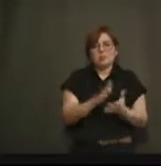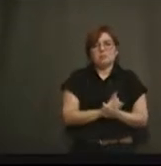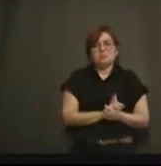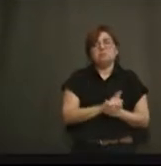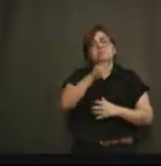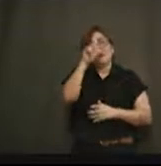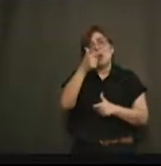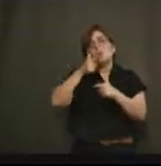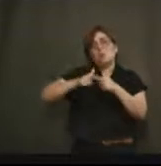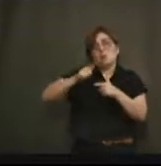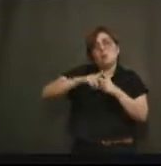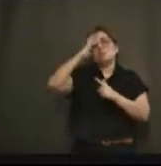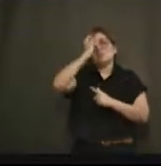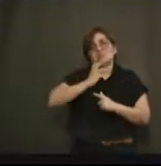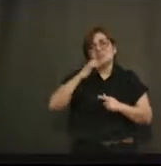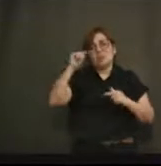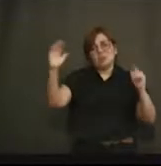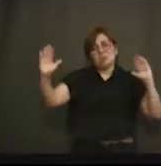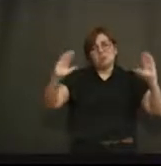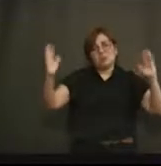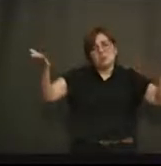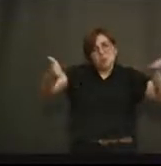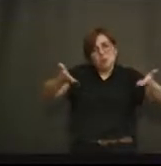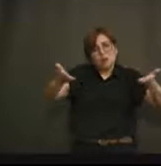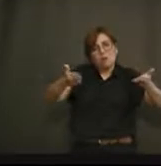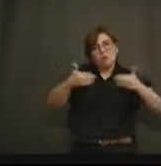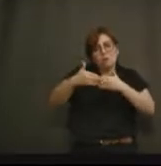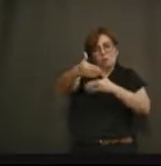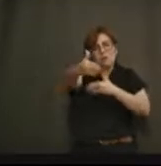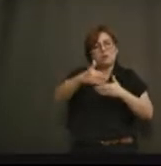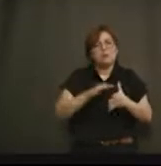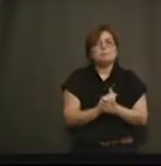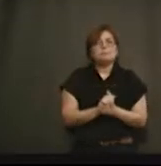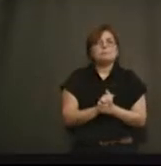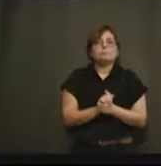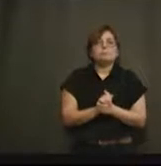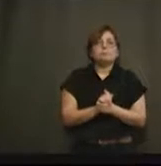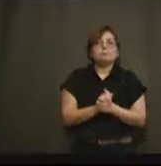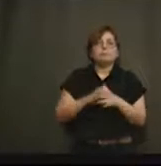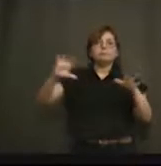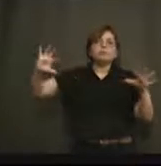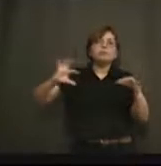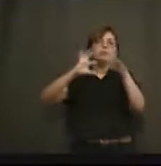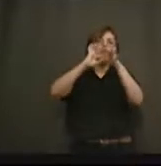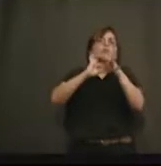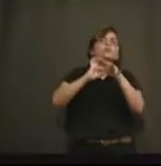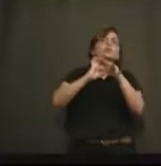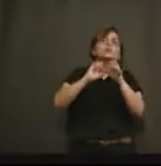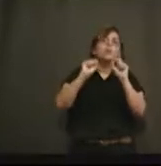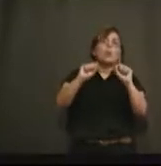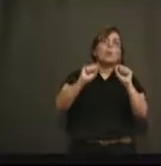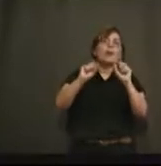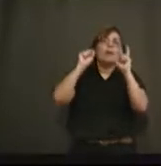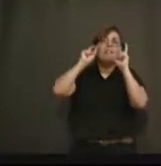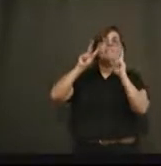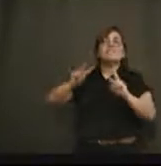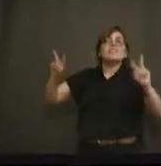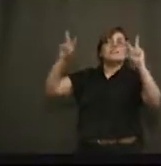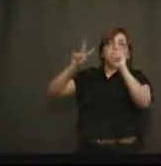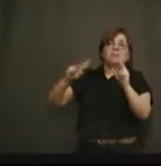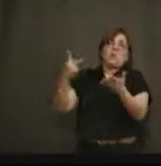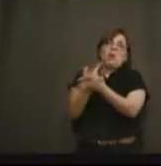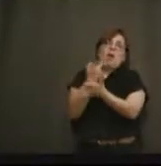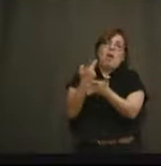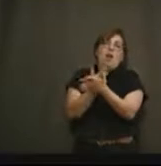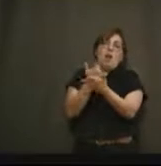dos nossos tempos e vem junto com... vem junto com uma visão errada do